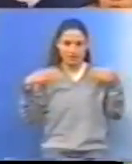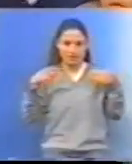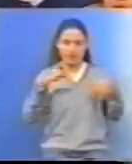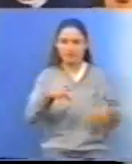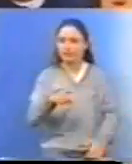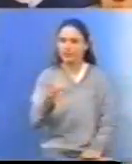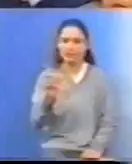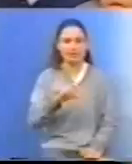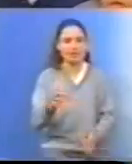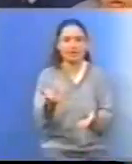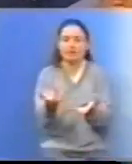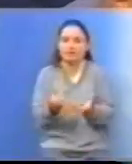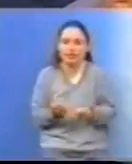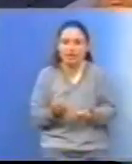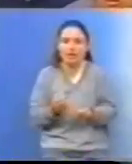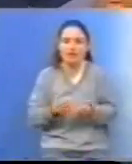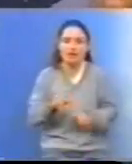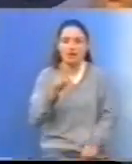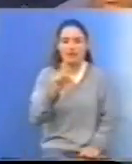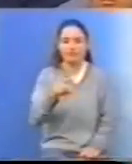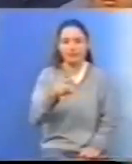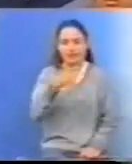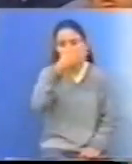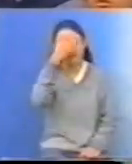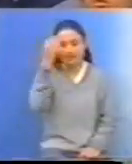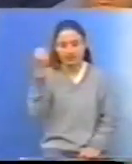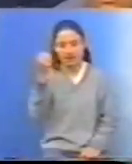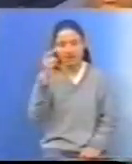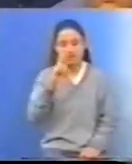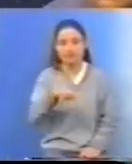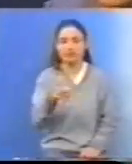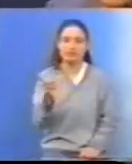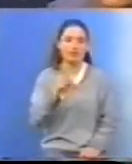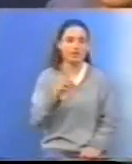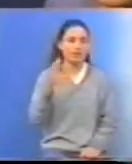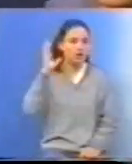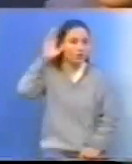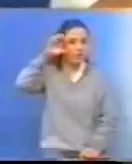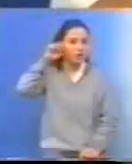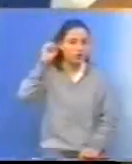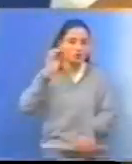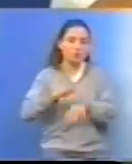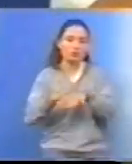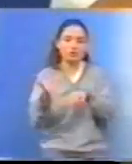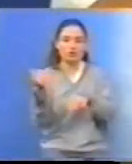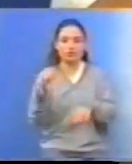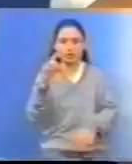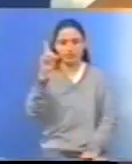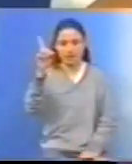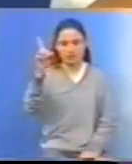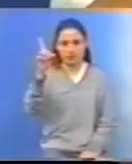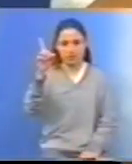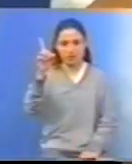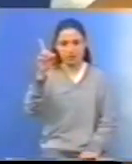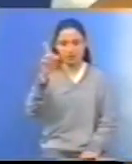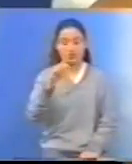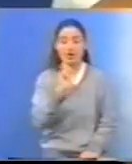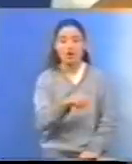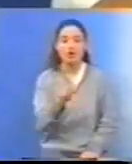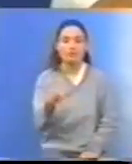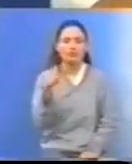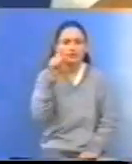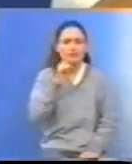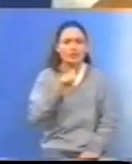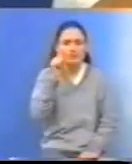contemplativa, não faz muito tempo, uma menina que esteve aqui num dos nossos encontros, eu lancei isso,